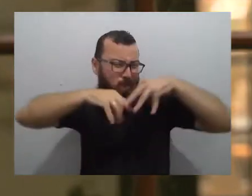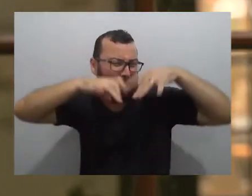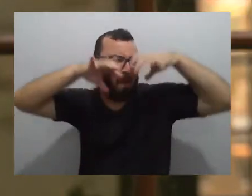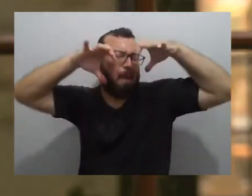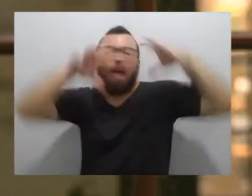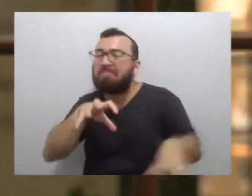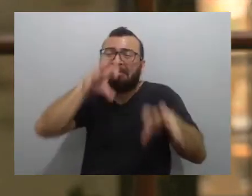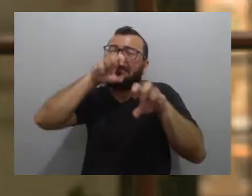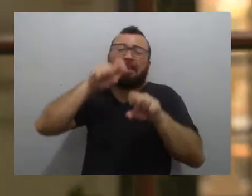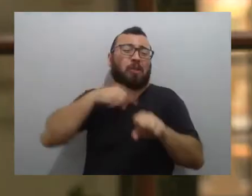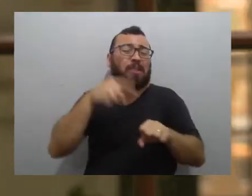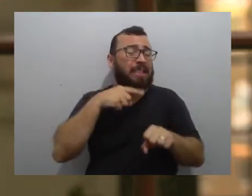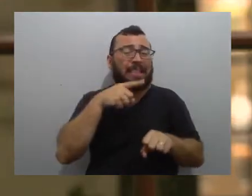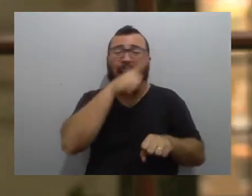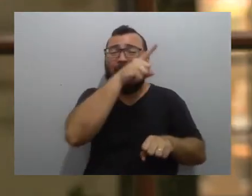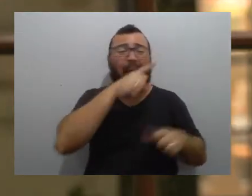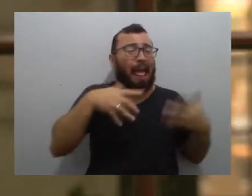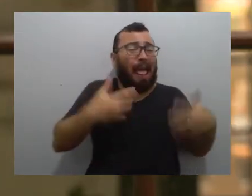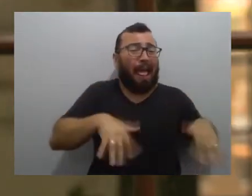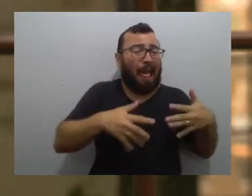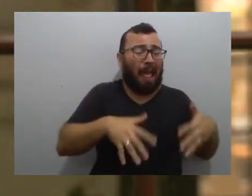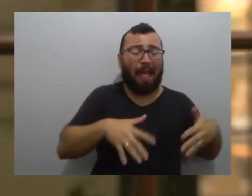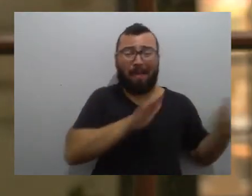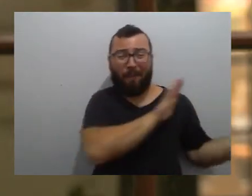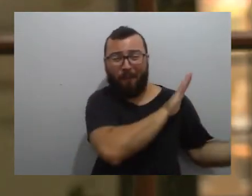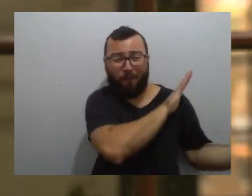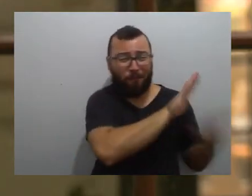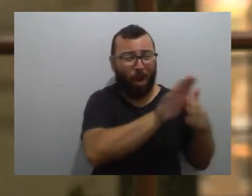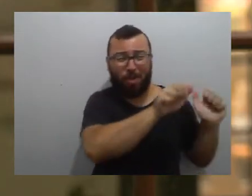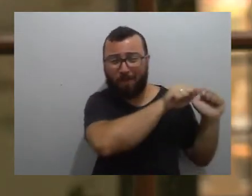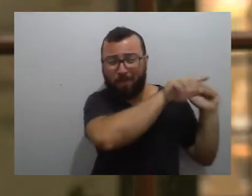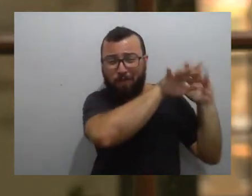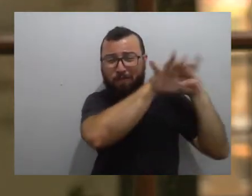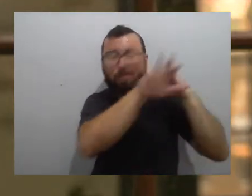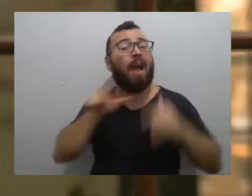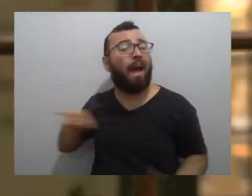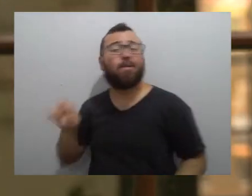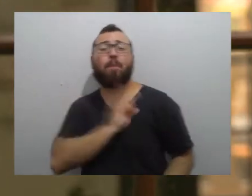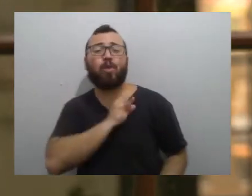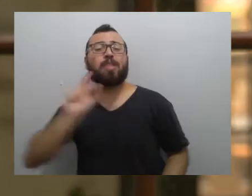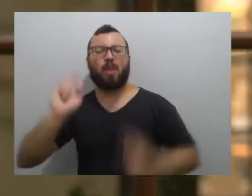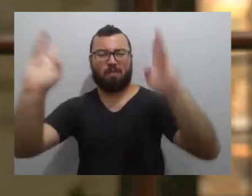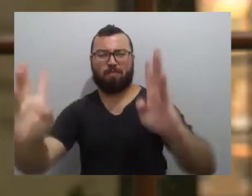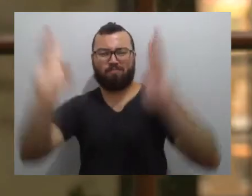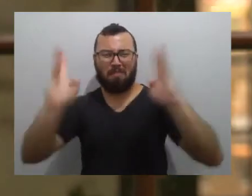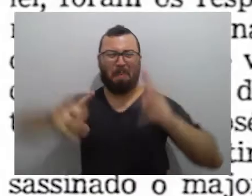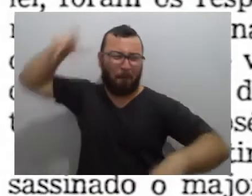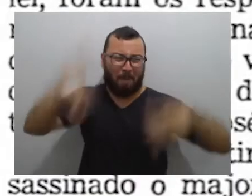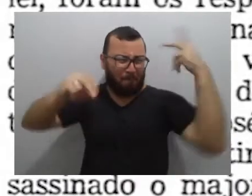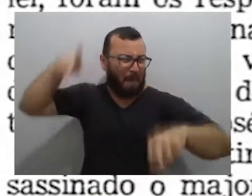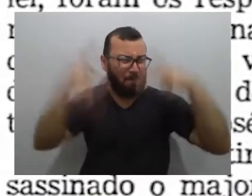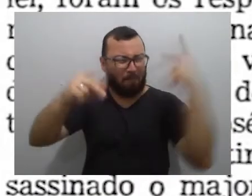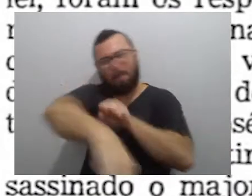esse massacre então se tornou emblemático, porque a repressão a partir daí ficaria muito violenta.